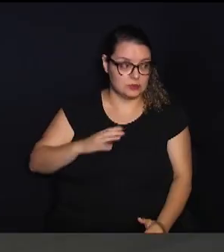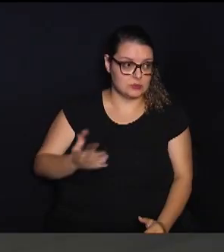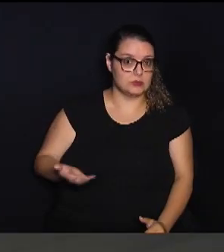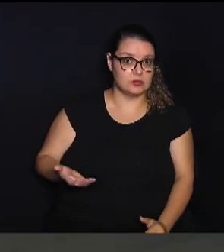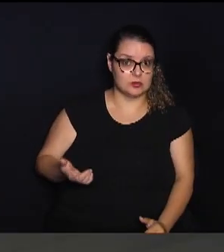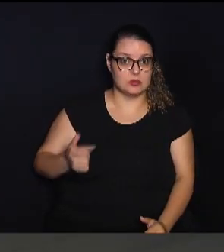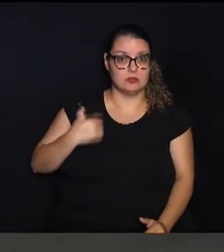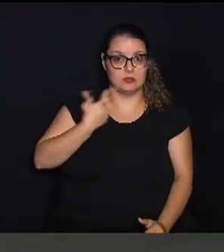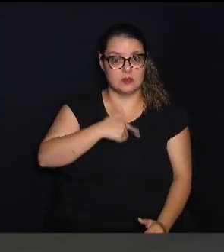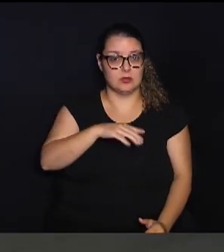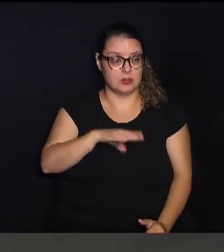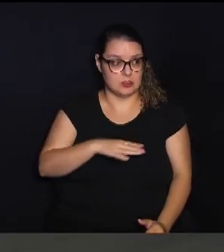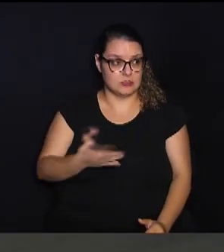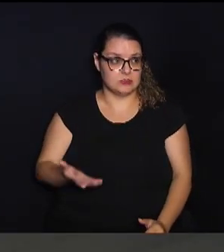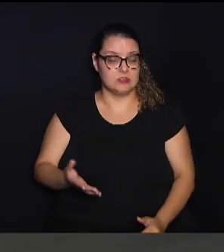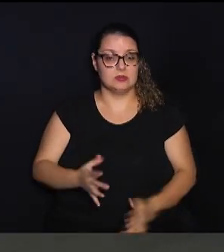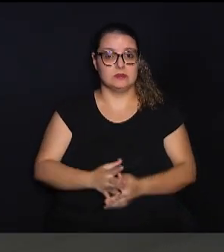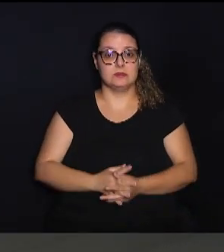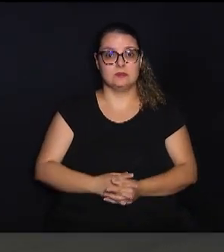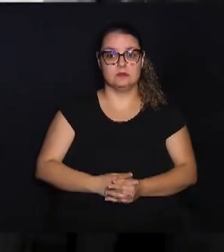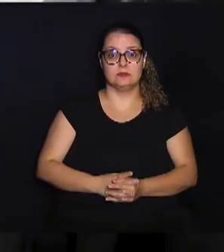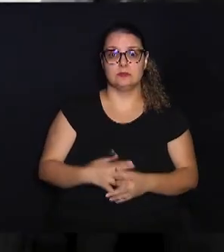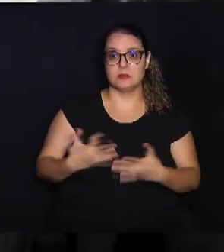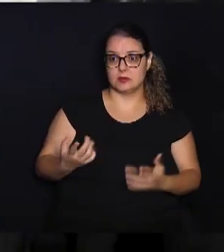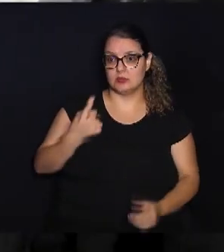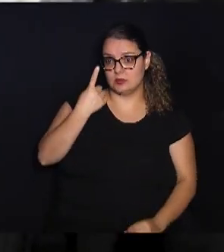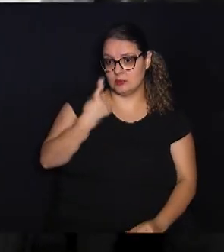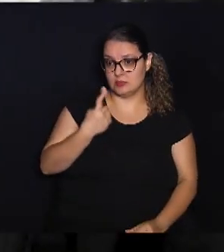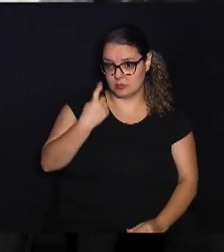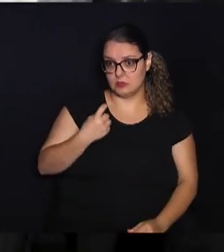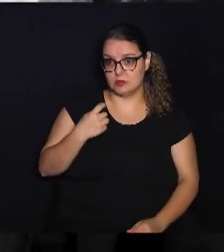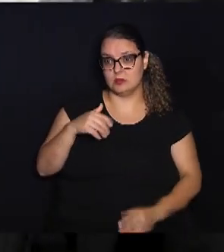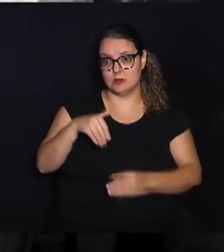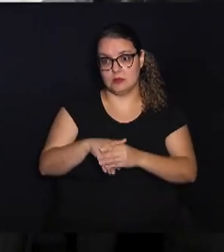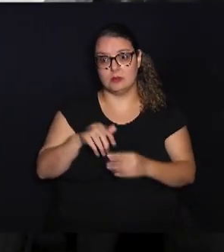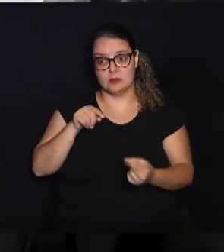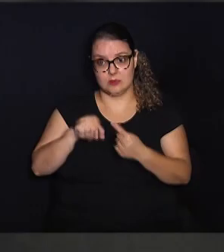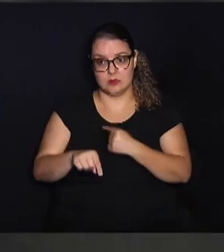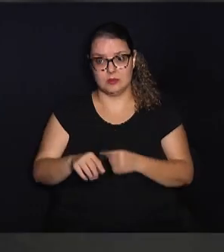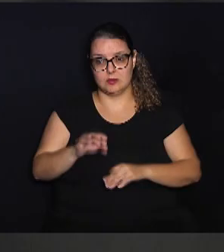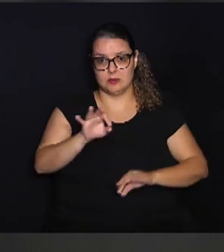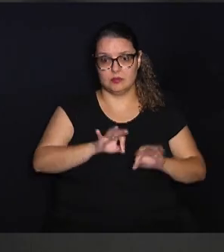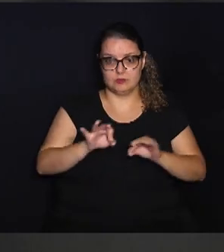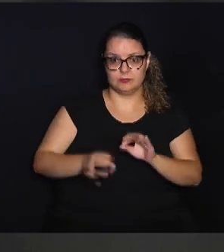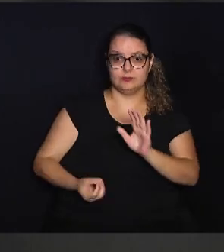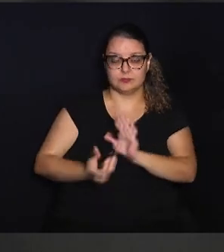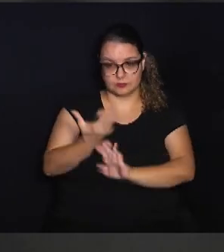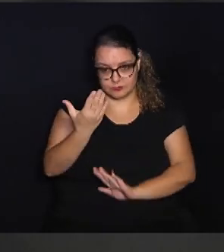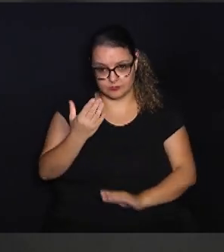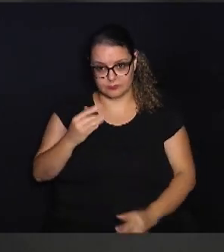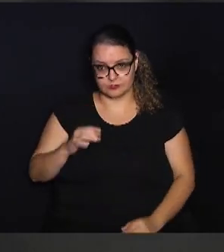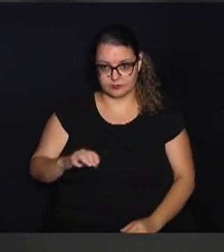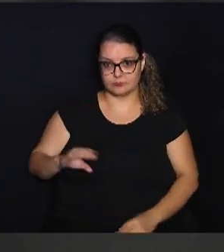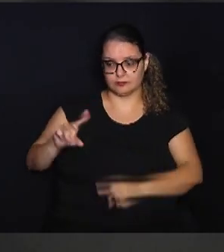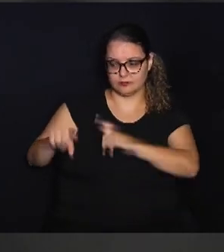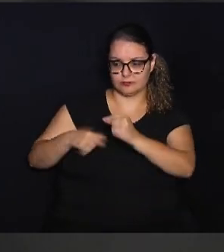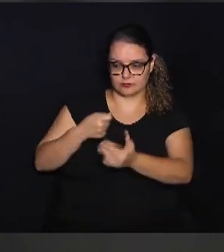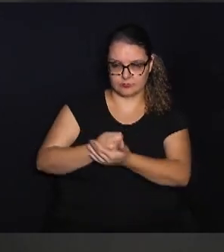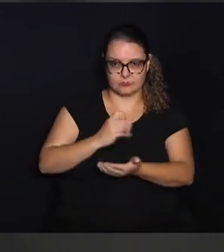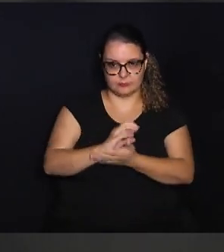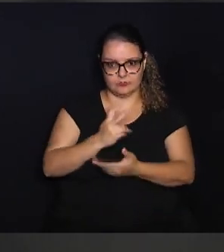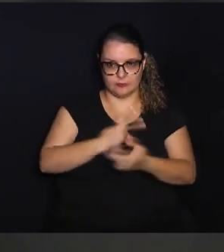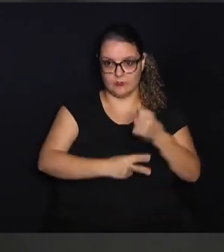nosso município? Então, eu fui o único vereador a votar contra esse projeto de criação das emendas lá 2 anos